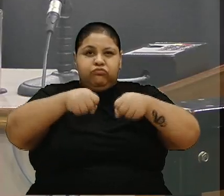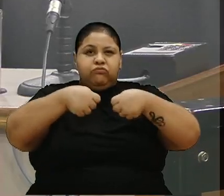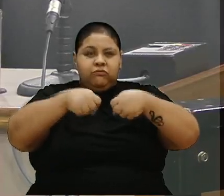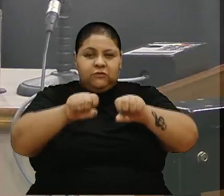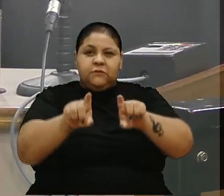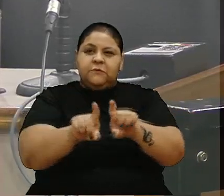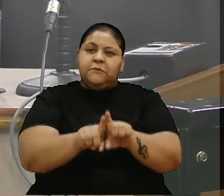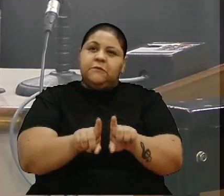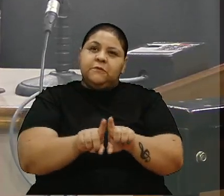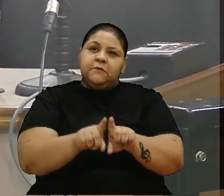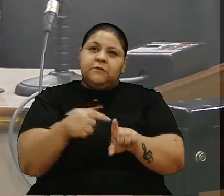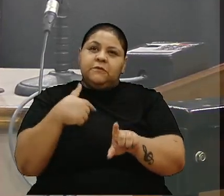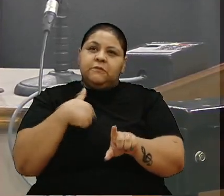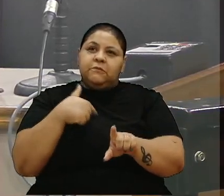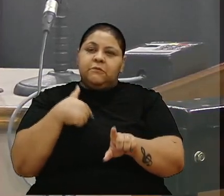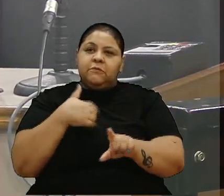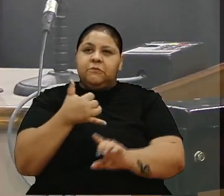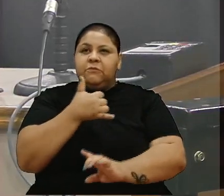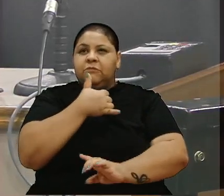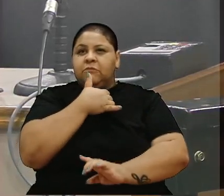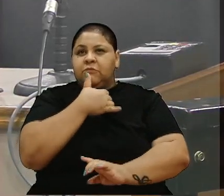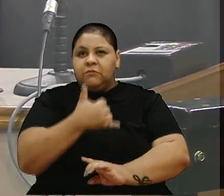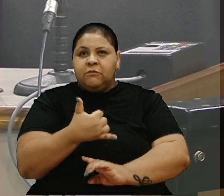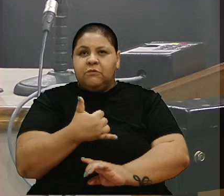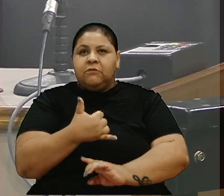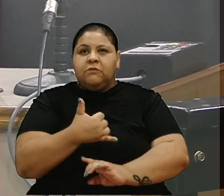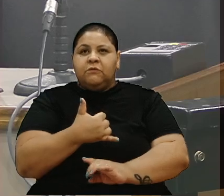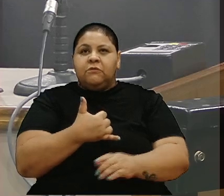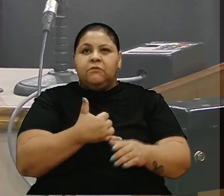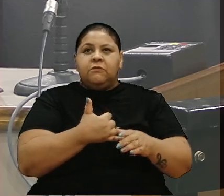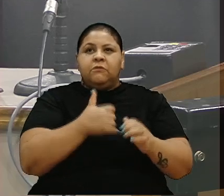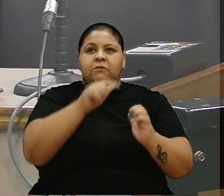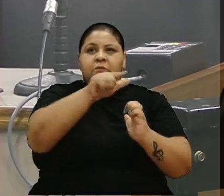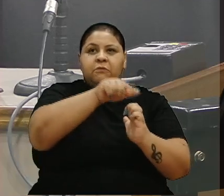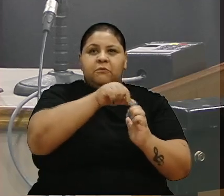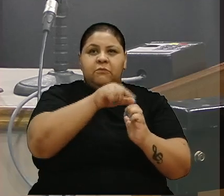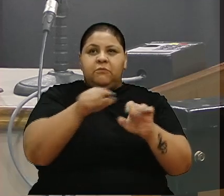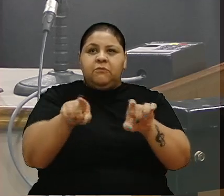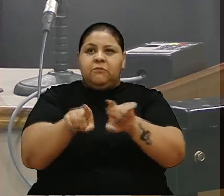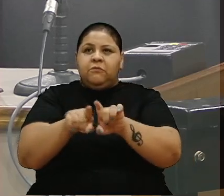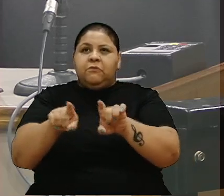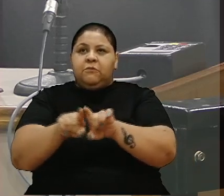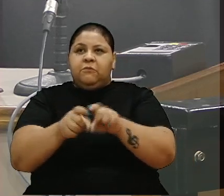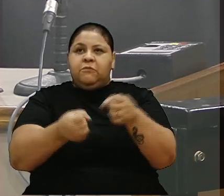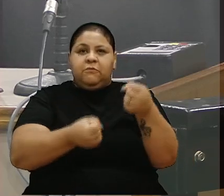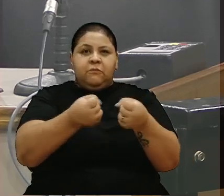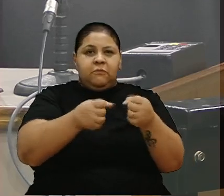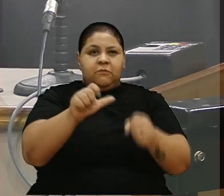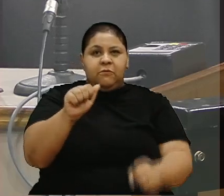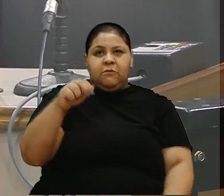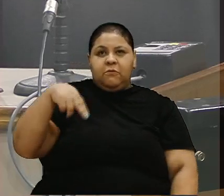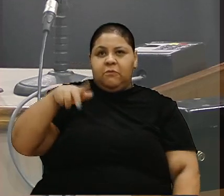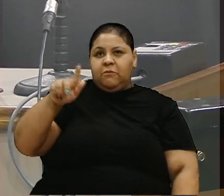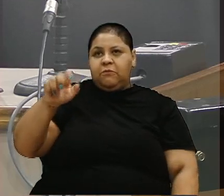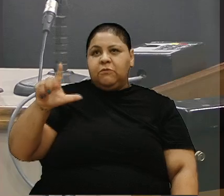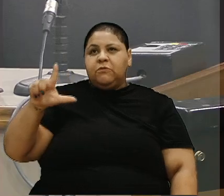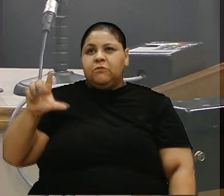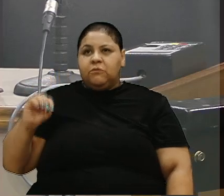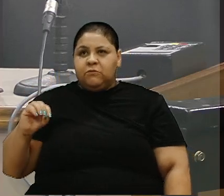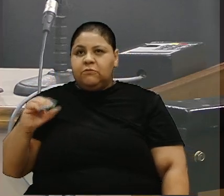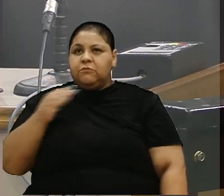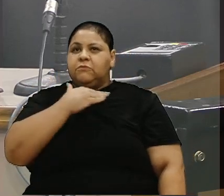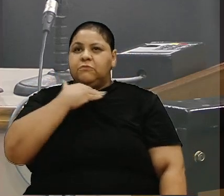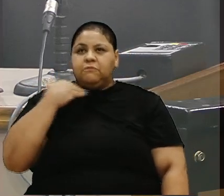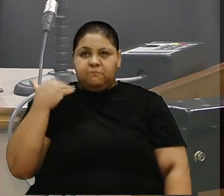Motor, meu voto de pesar vai para o empresário e também piloto Ângelo Antônio, né, que partiu,